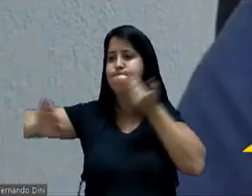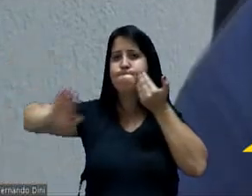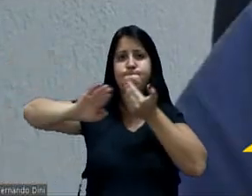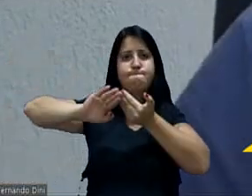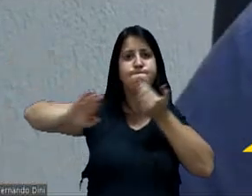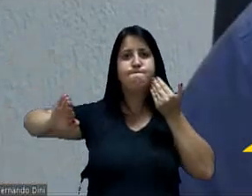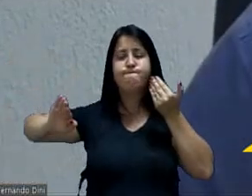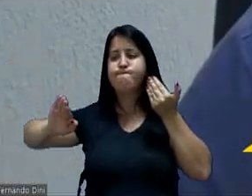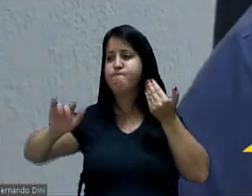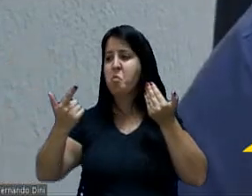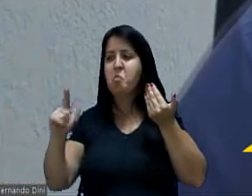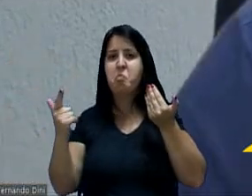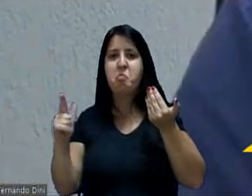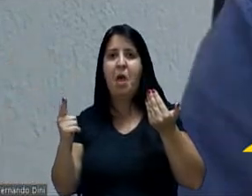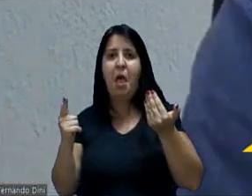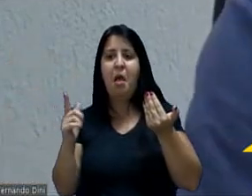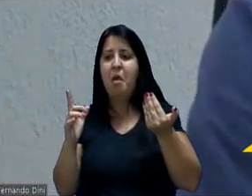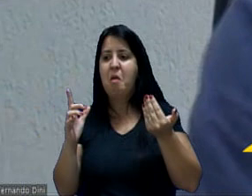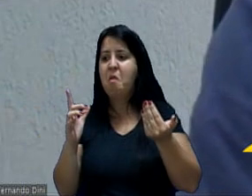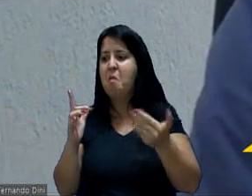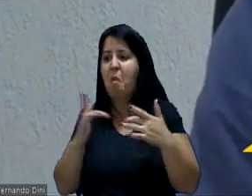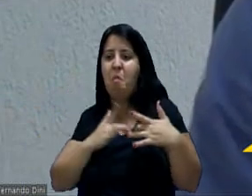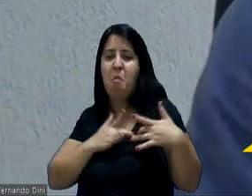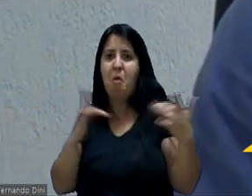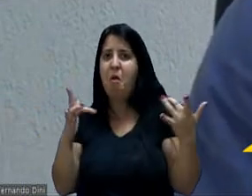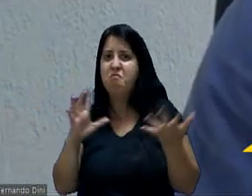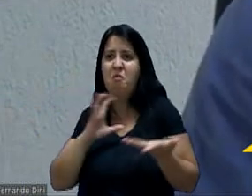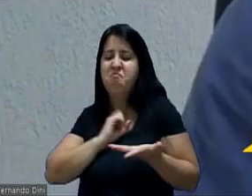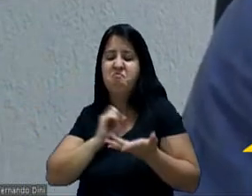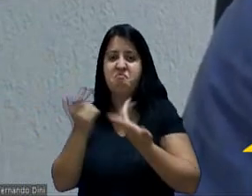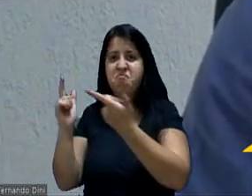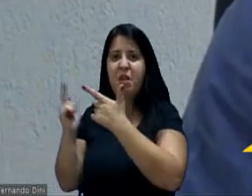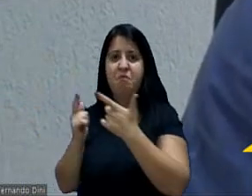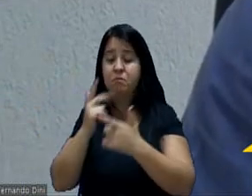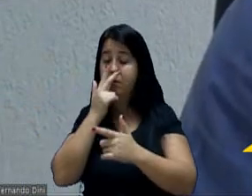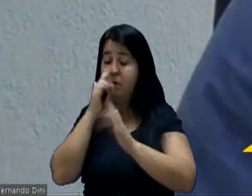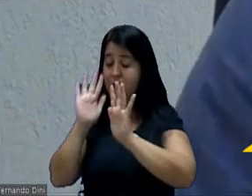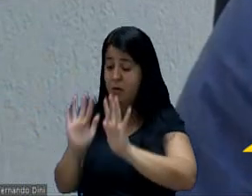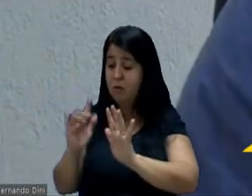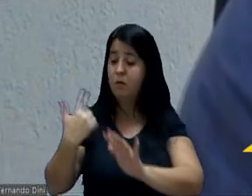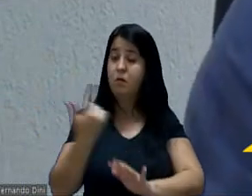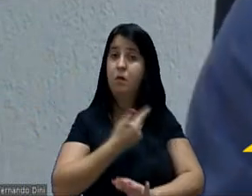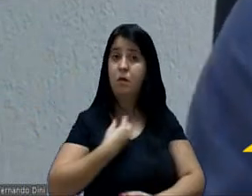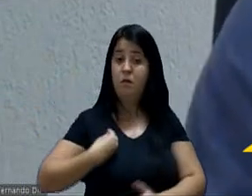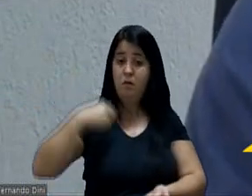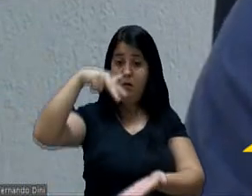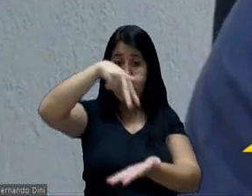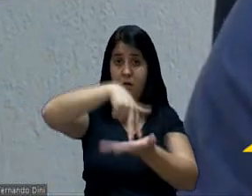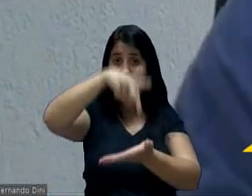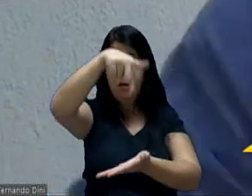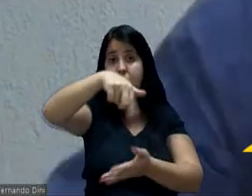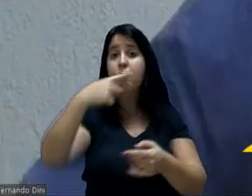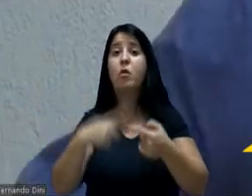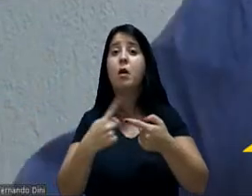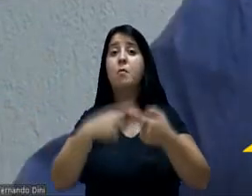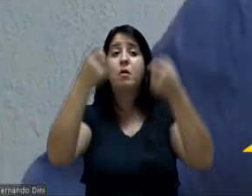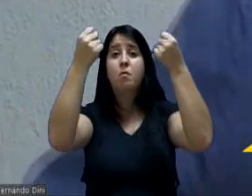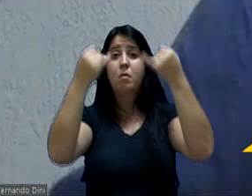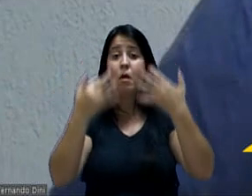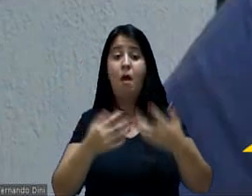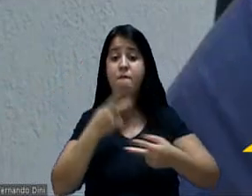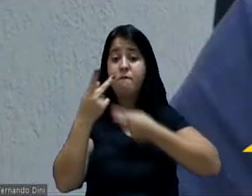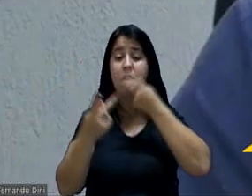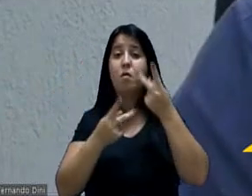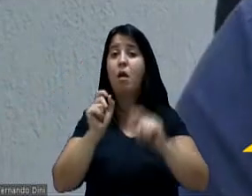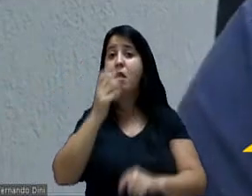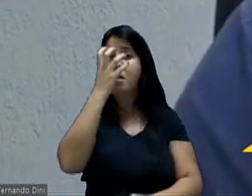tem essa compaixão. Então, nós estamos aqui para falar sobre seriedade.